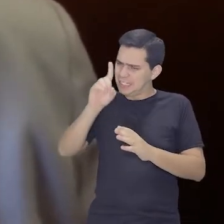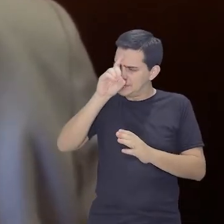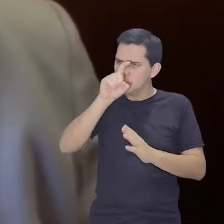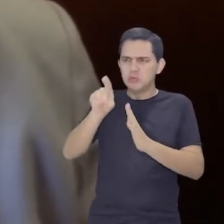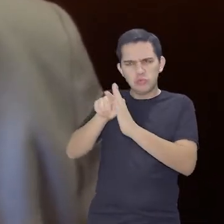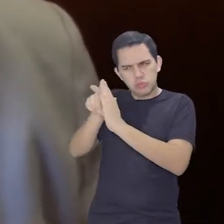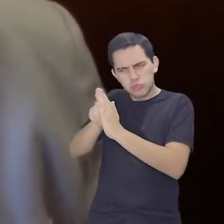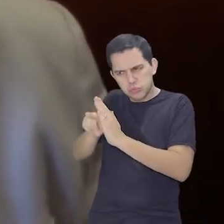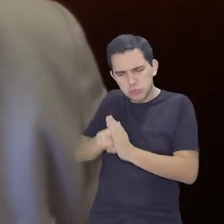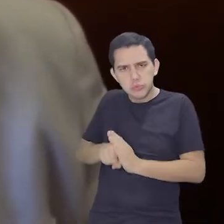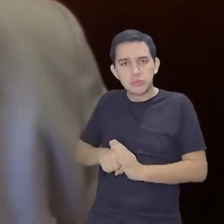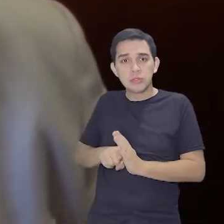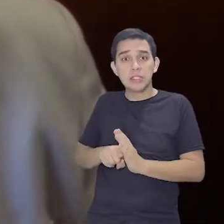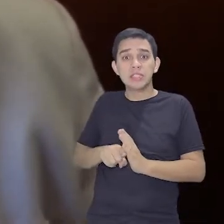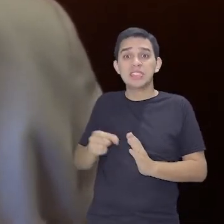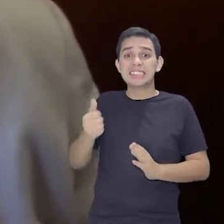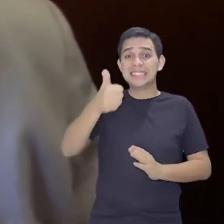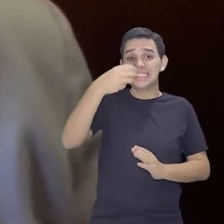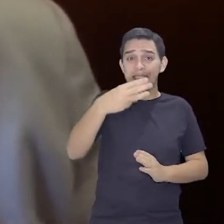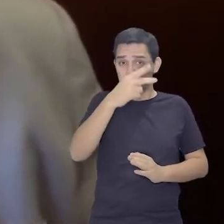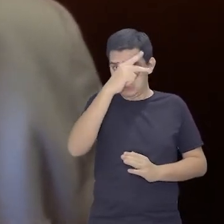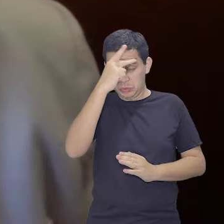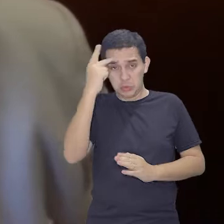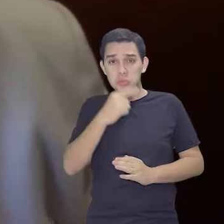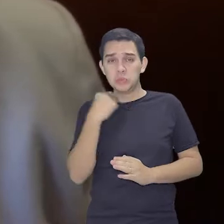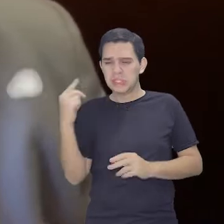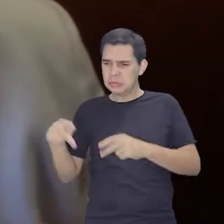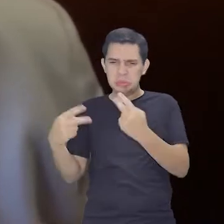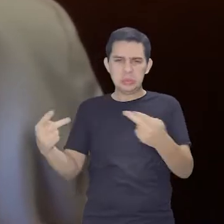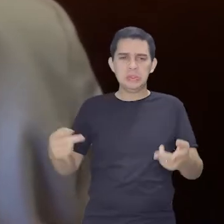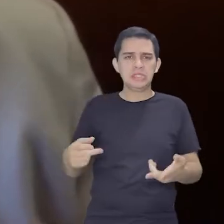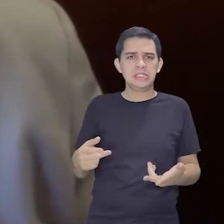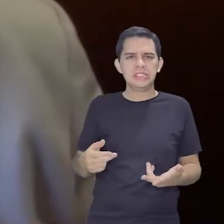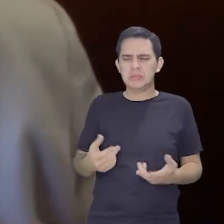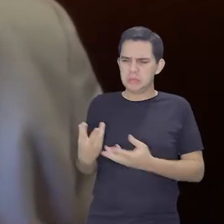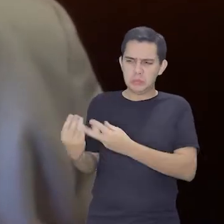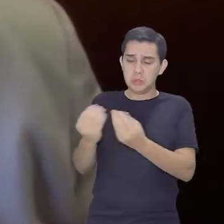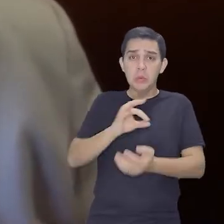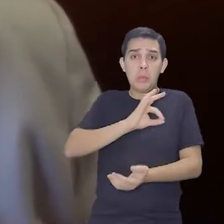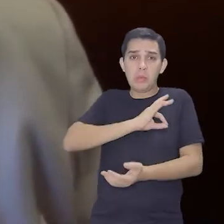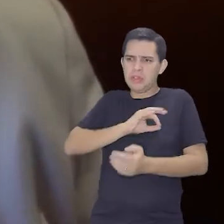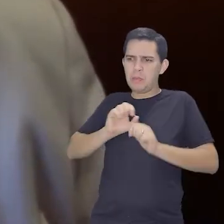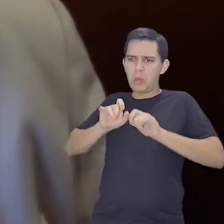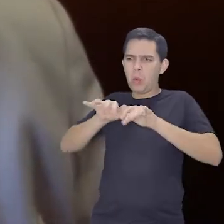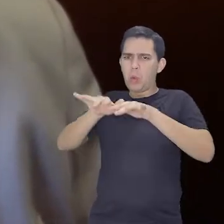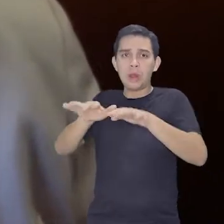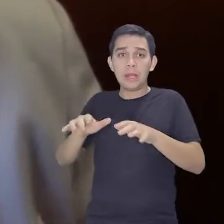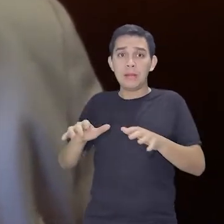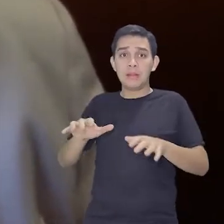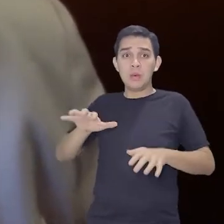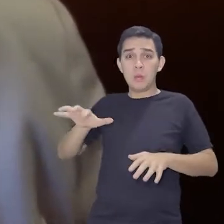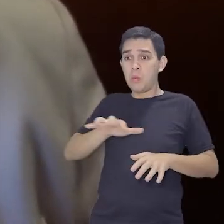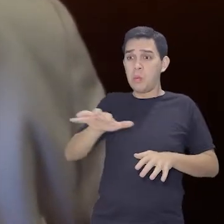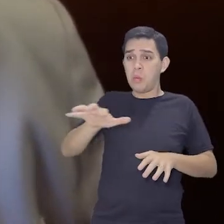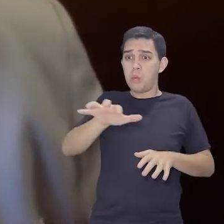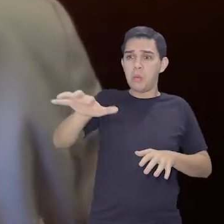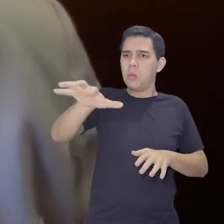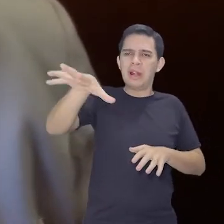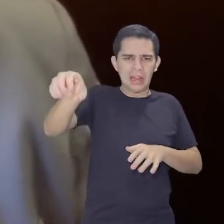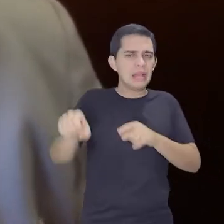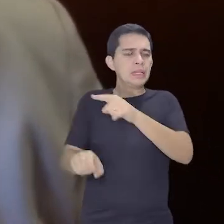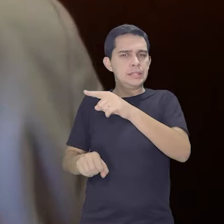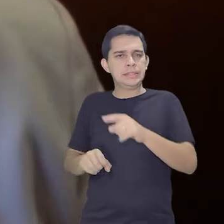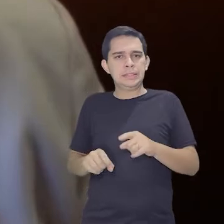12 policiais. Foi uma mega operação, né, na comunidade do Falé Fogueteiro. Além disso, também a